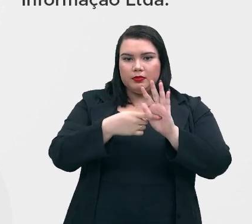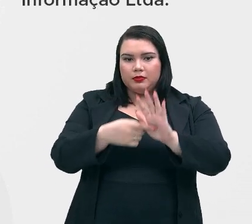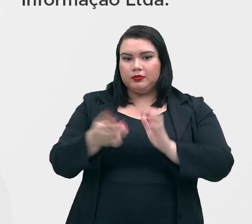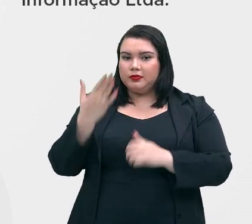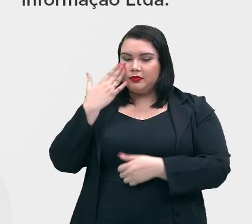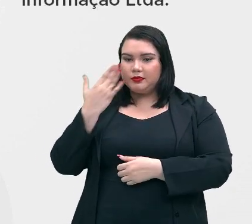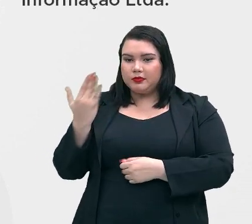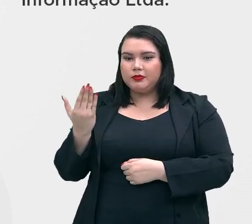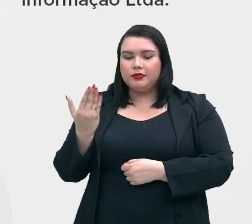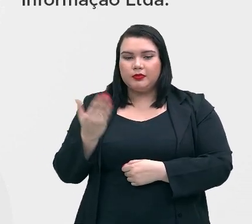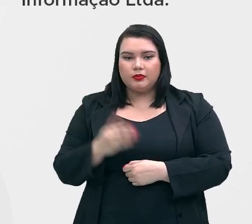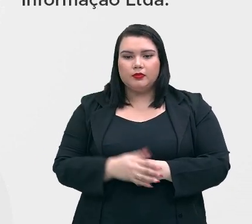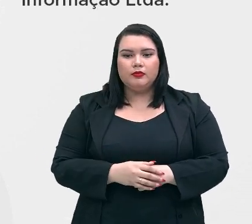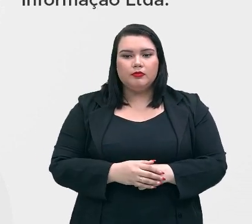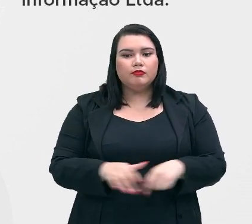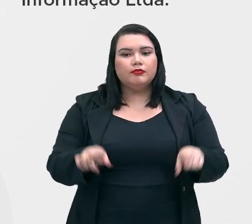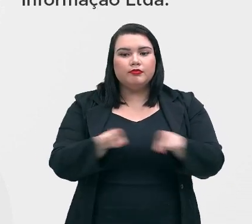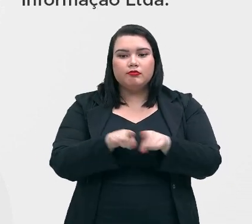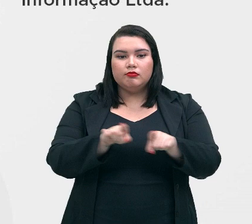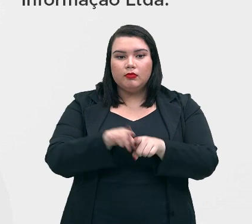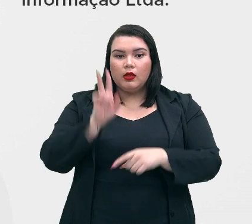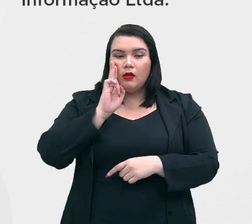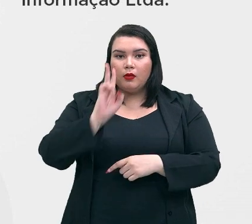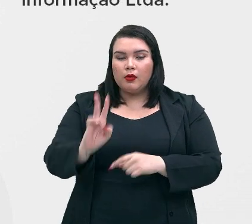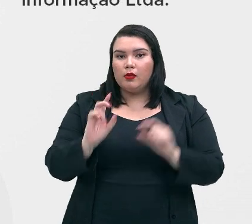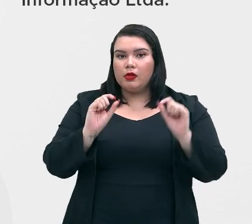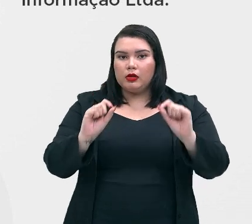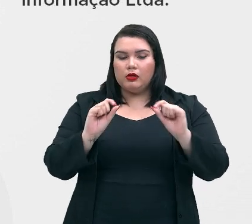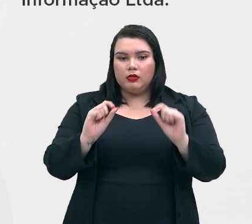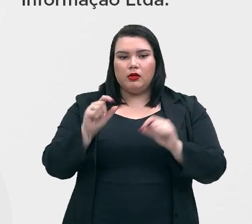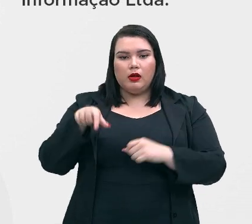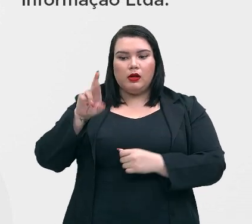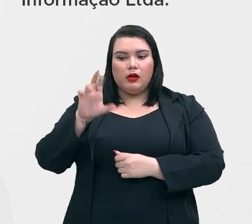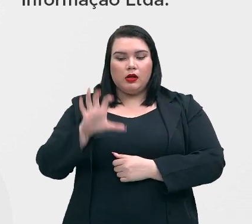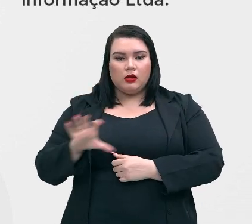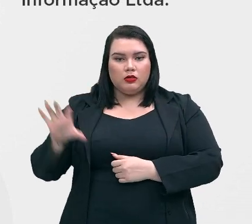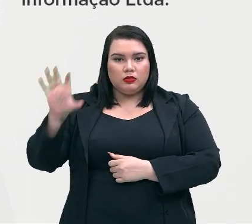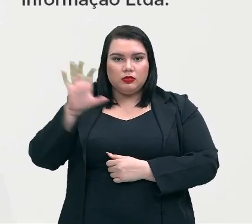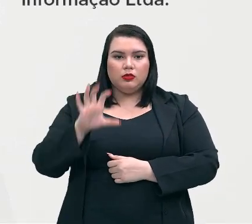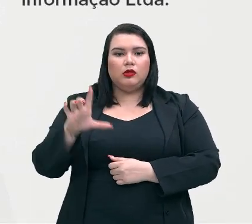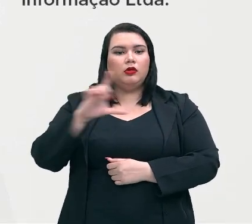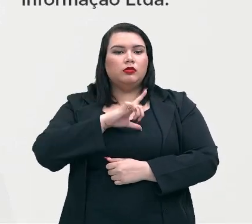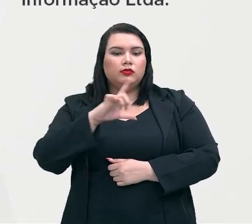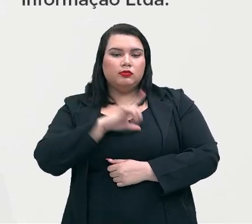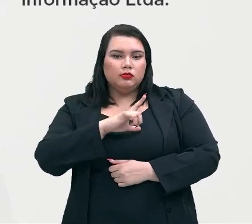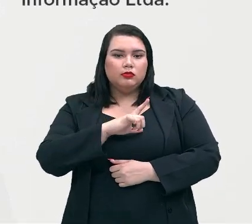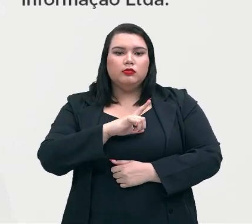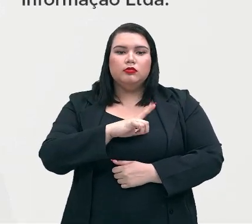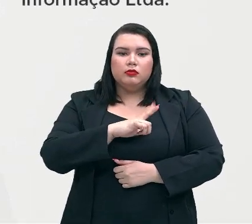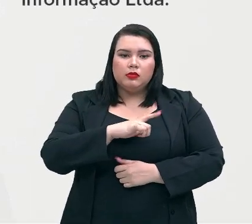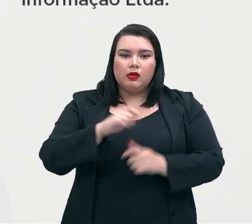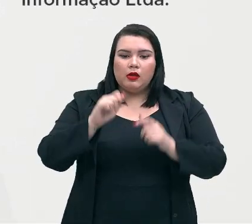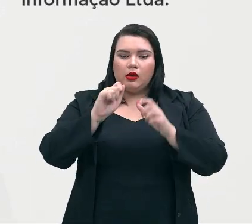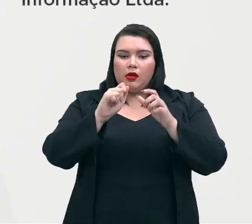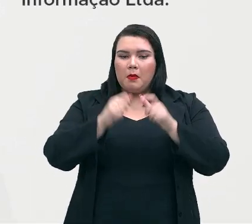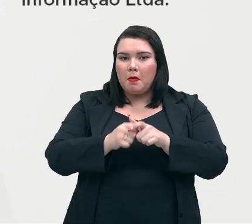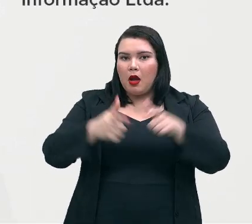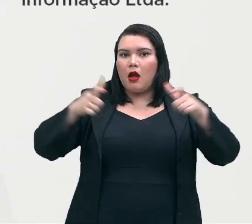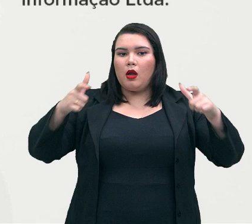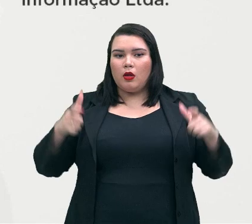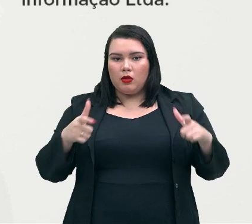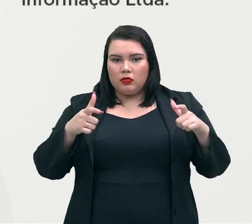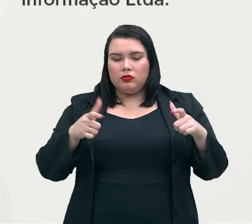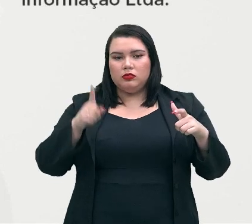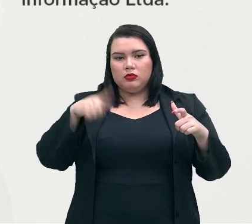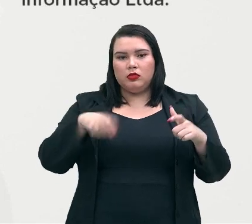SAGA, né? Também a gente observa aí, né, essa região que acaba pegando, tá? E esse aqui vai